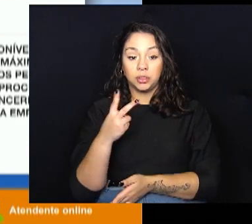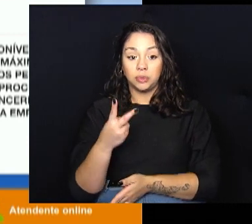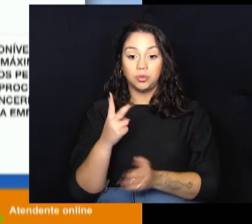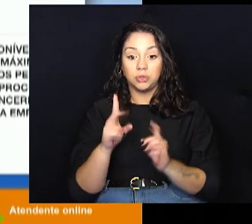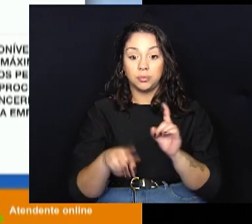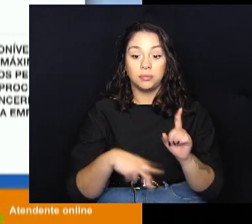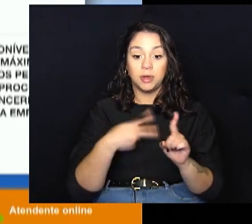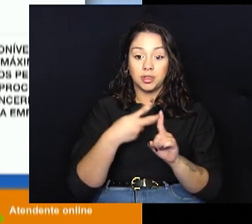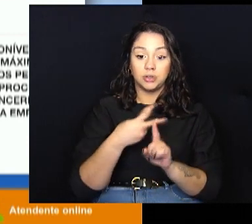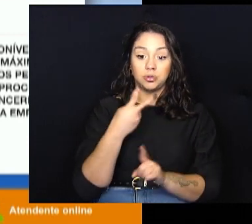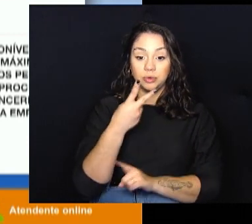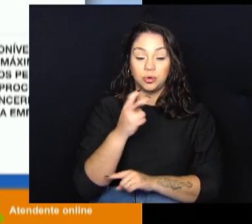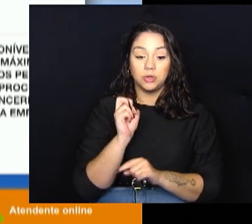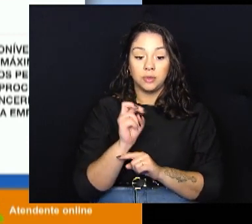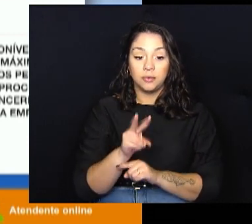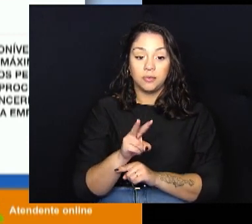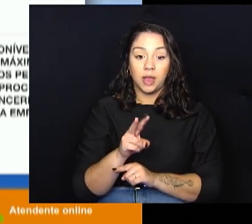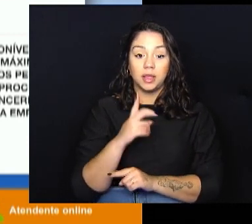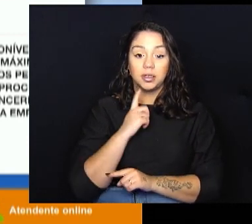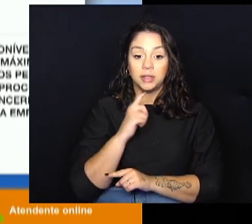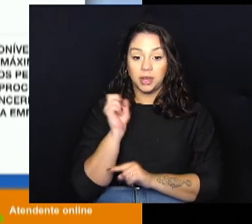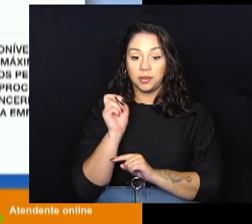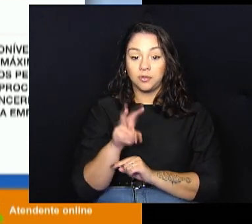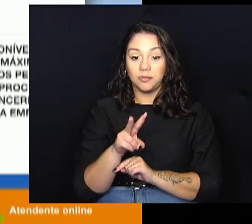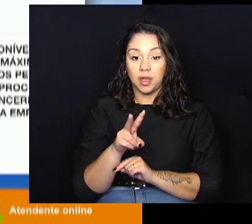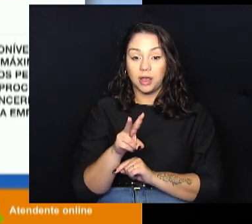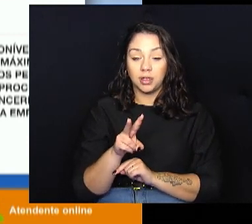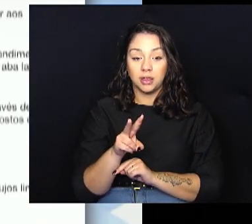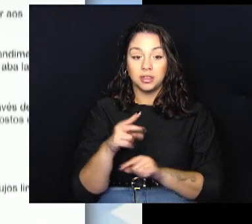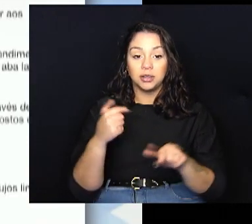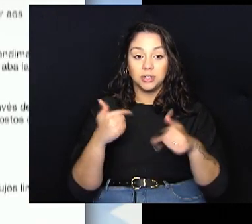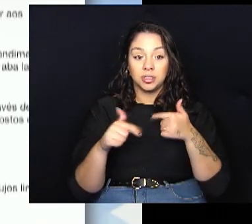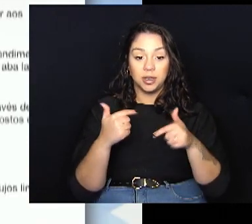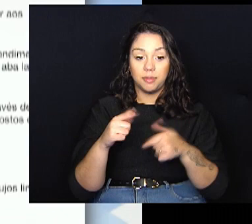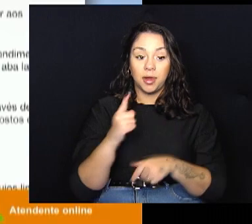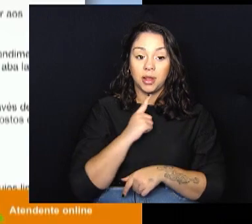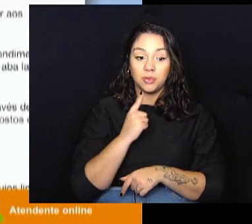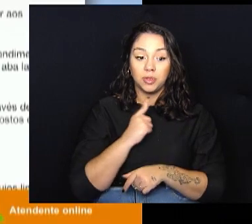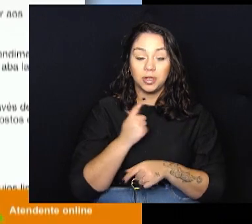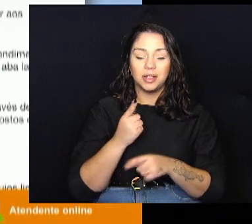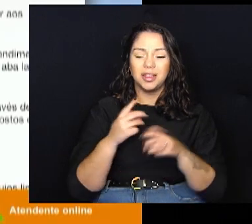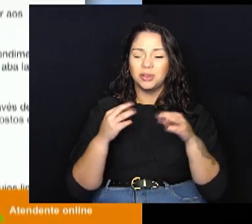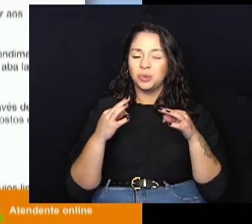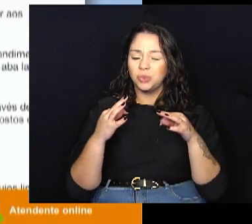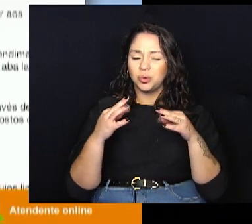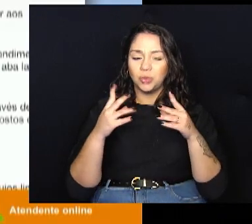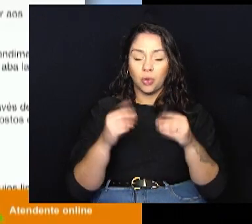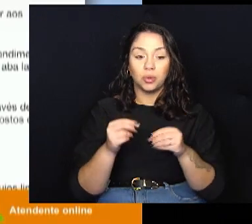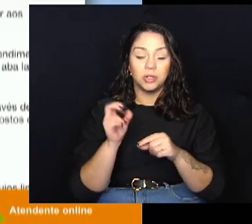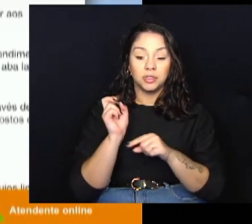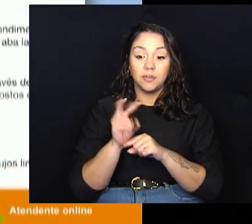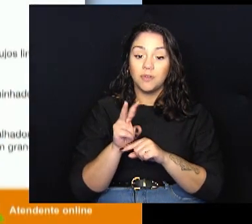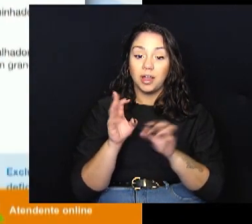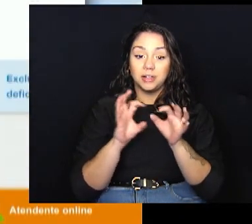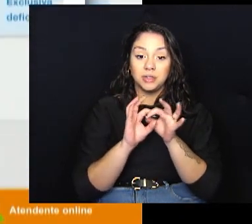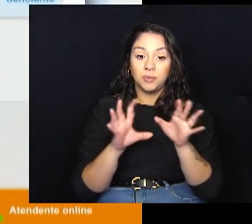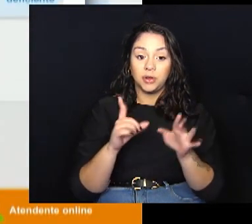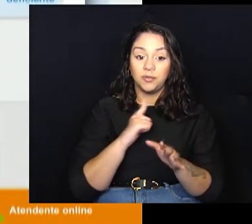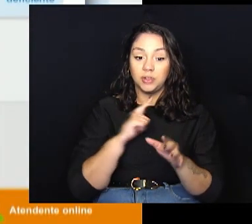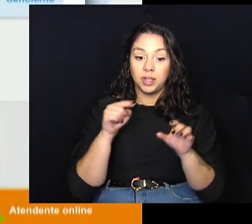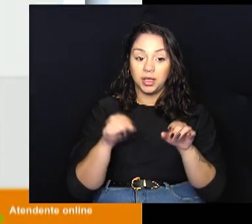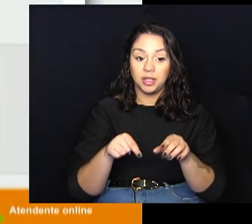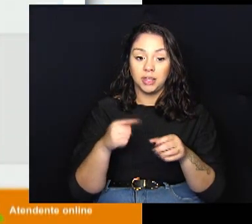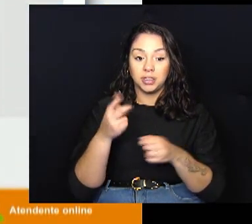duas vagas a gente clica aqui ó em vagas de emprego e aí você tem acesso a todas as vagas que estão disponíveis para